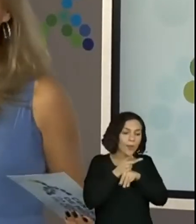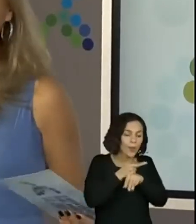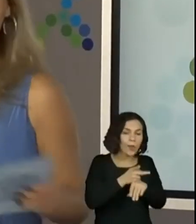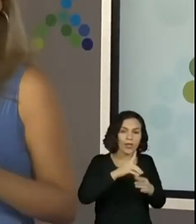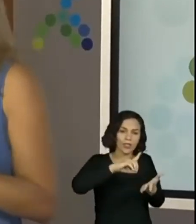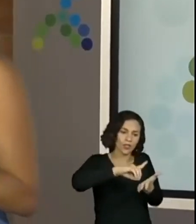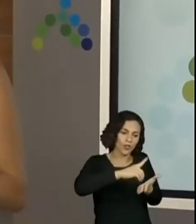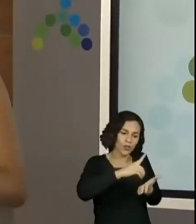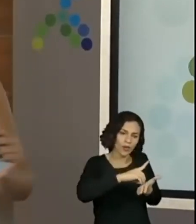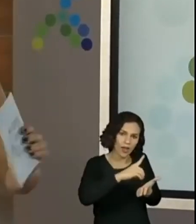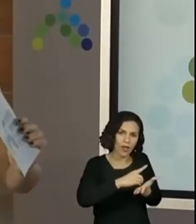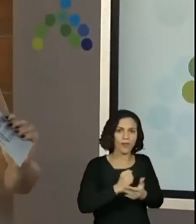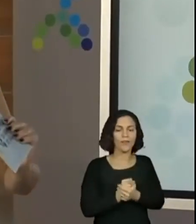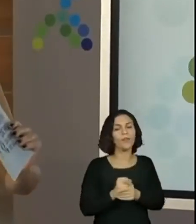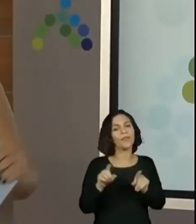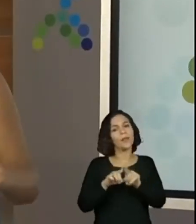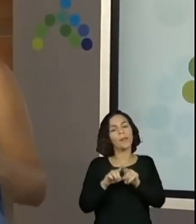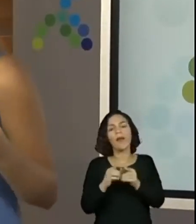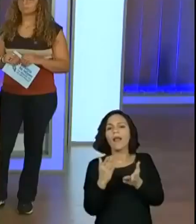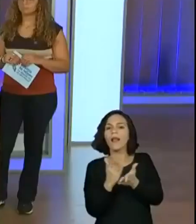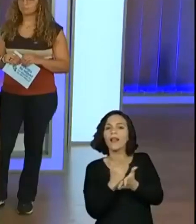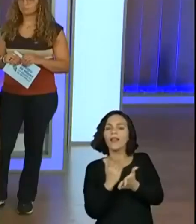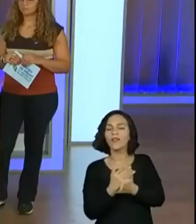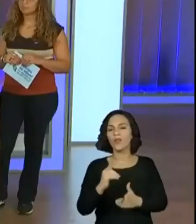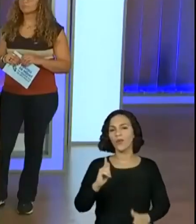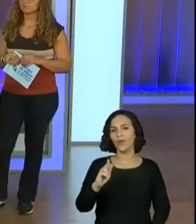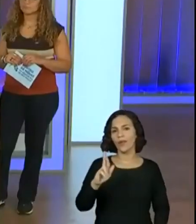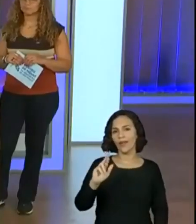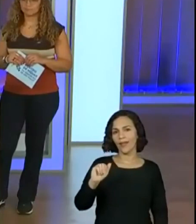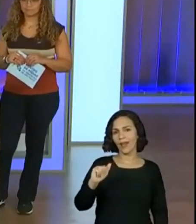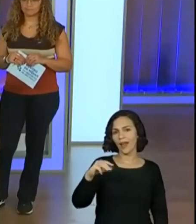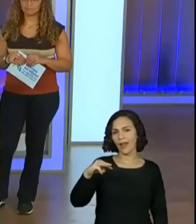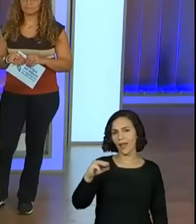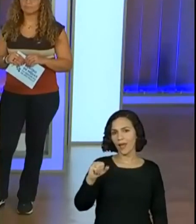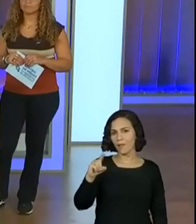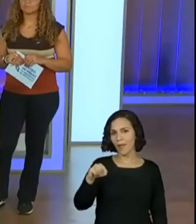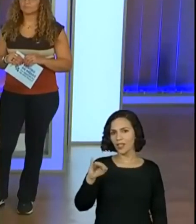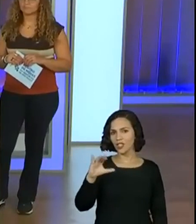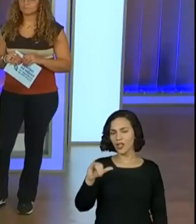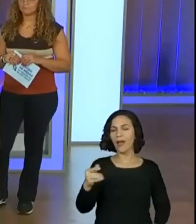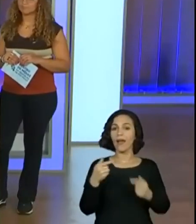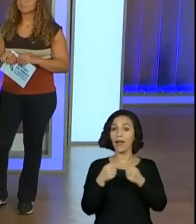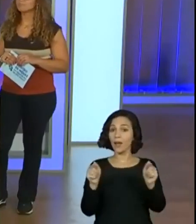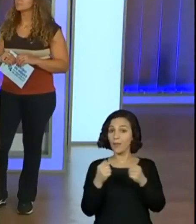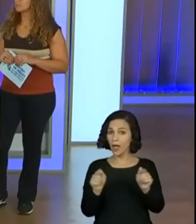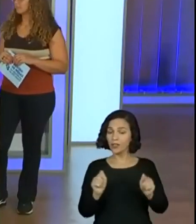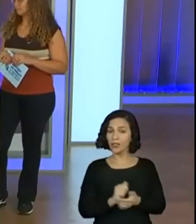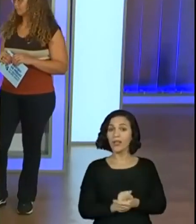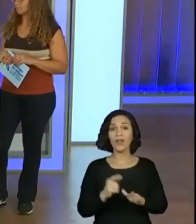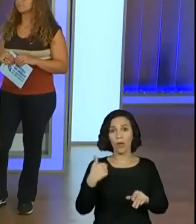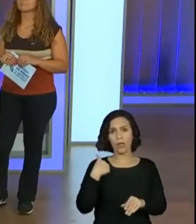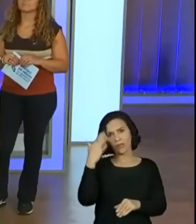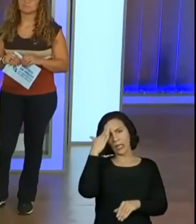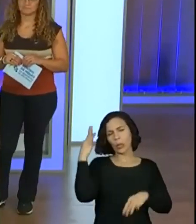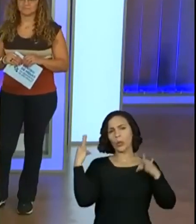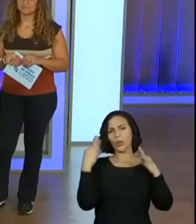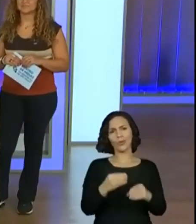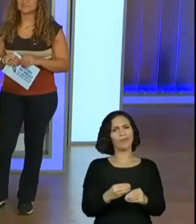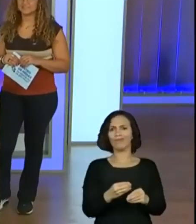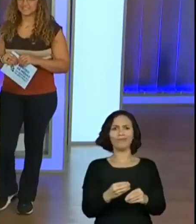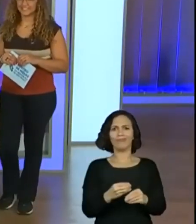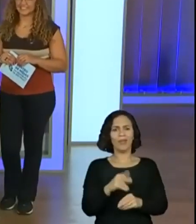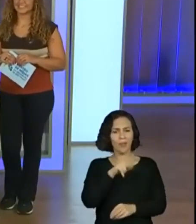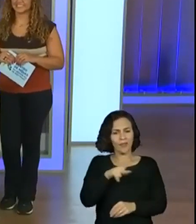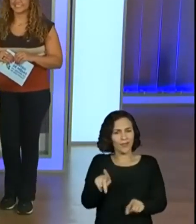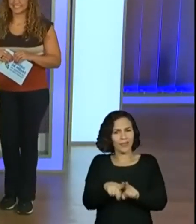livro de gramática, não tem como fugir disso. Então, essa coisa de vou saber tudo, nem nós sabemos, né? E as professoras aí vão